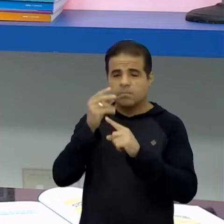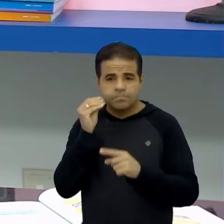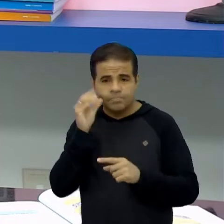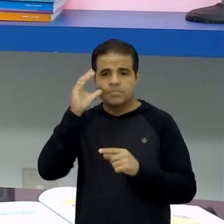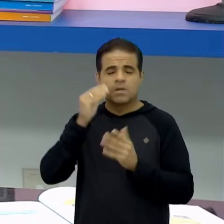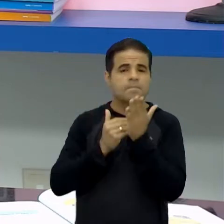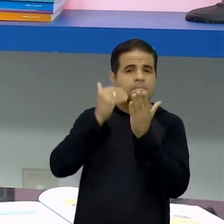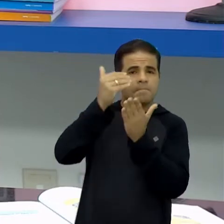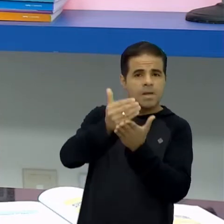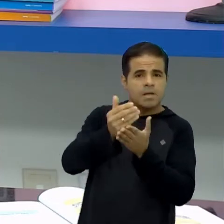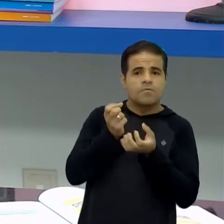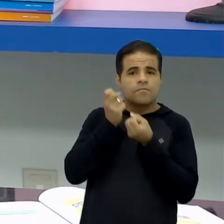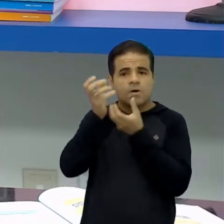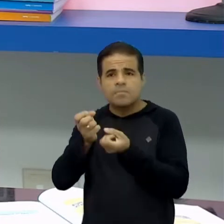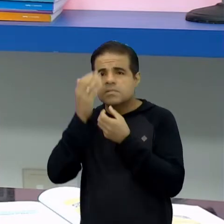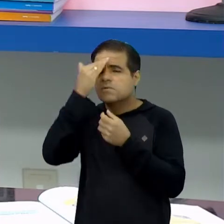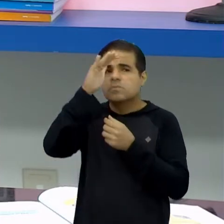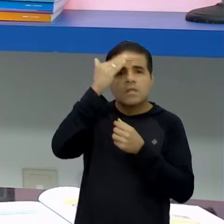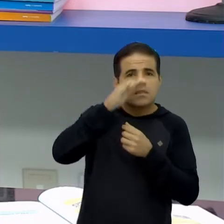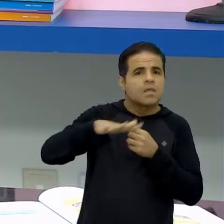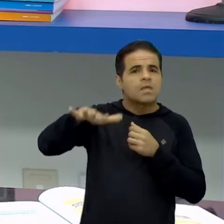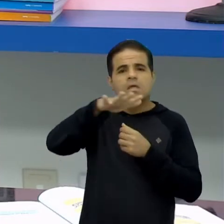conhecerem mais e entenderem